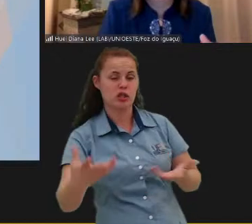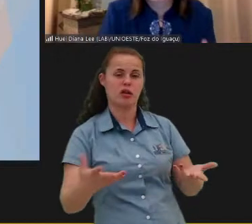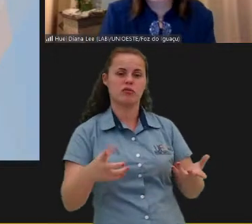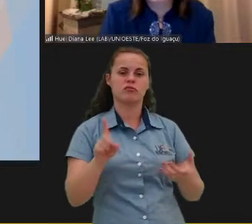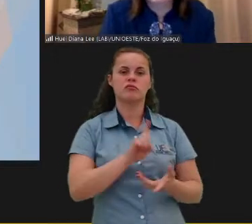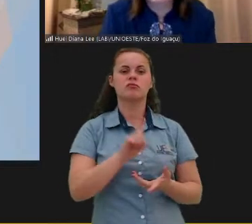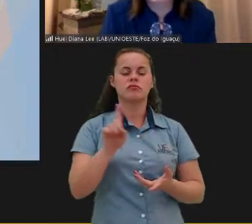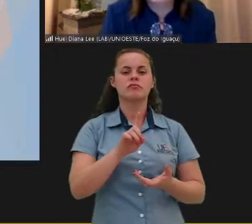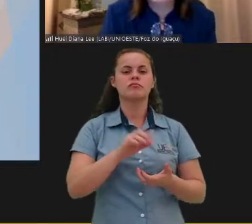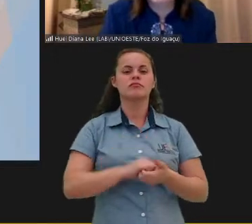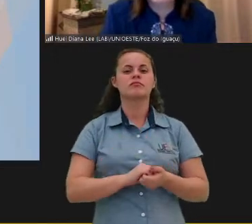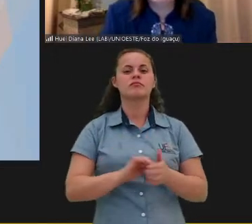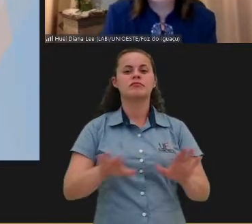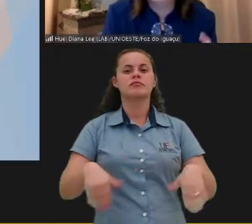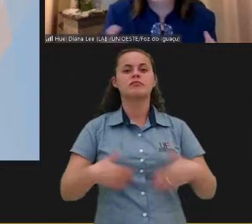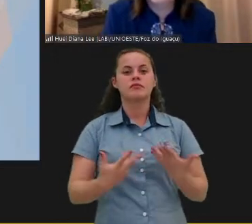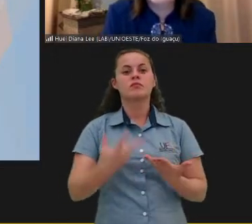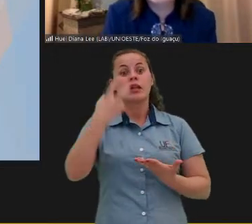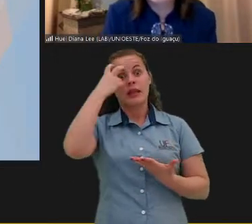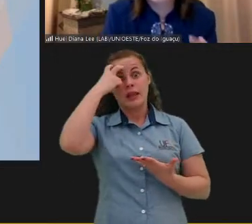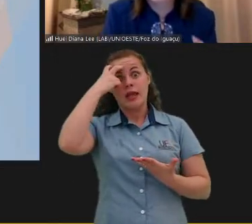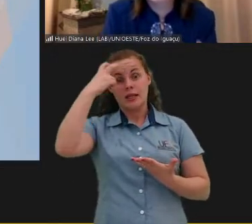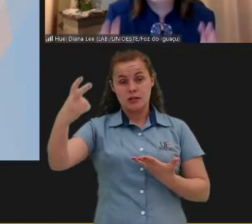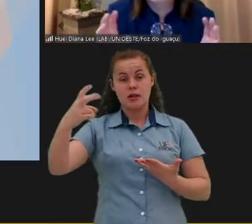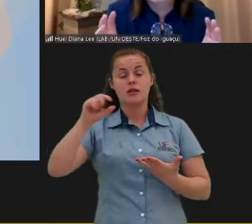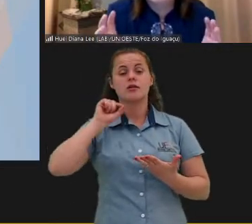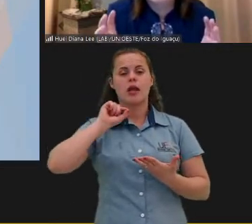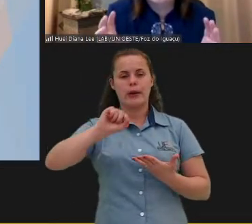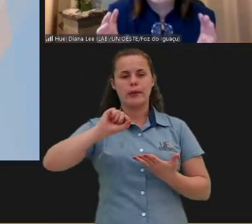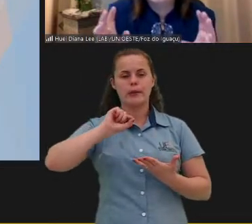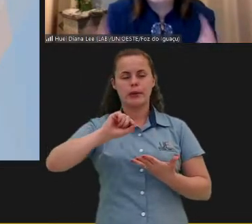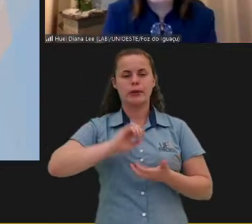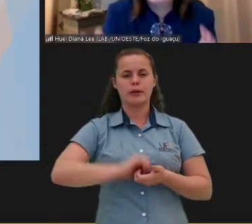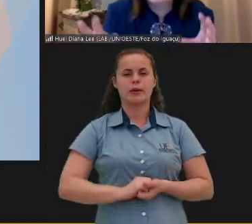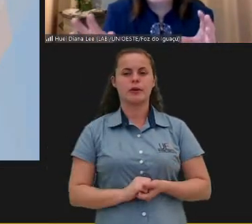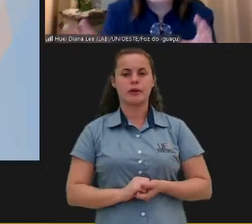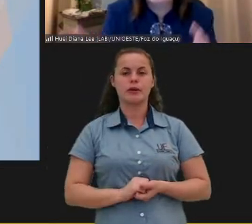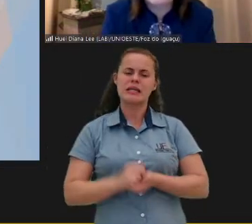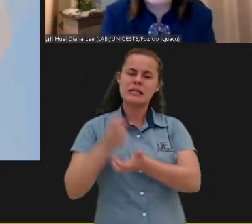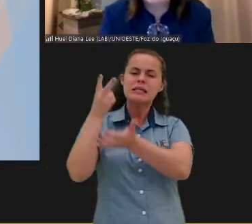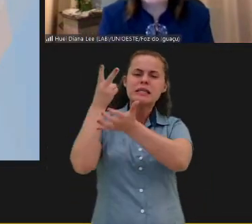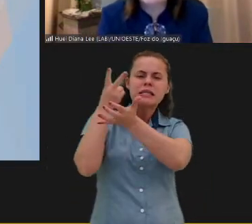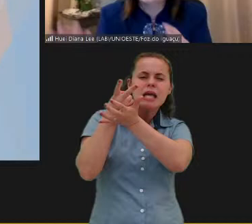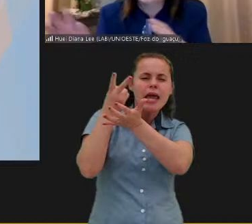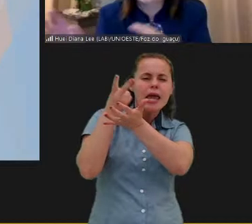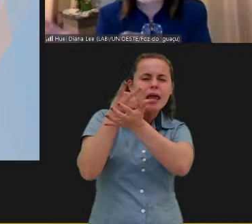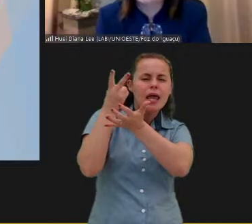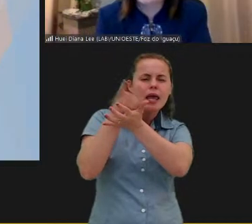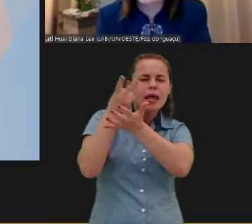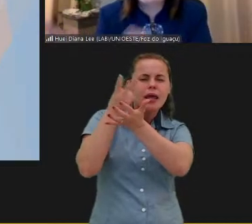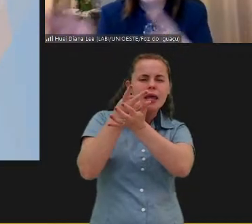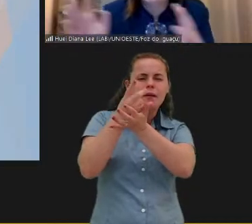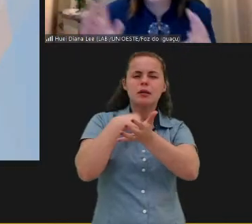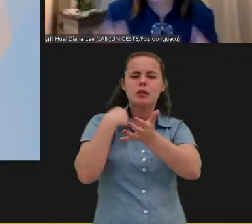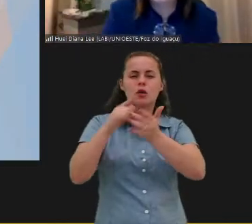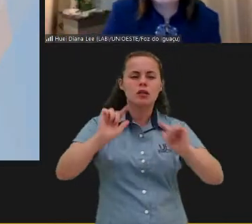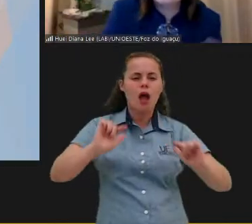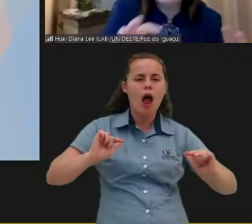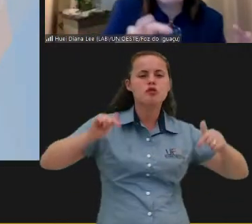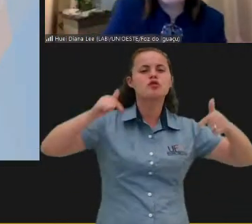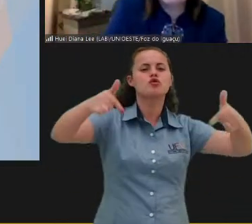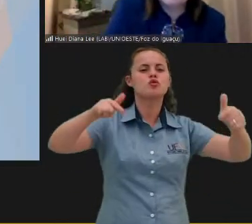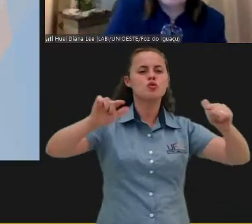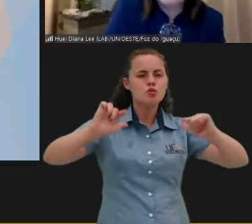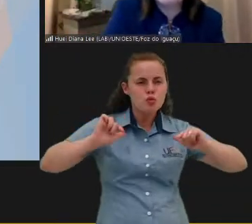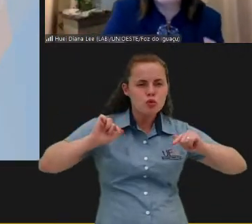a definição sempre de inteligência foi que ela é sempre direcionada às nossas ações